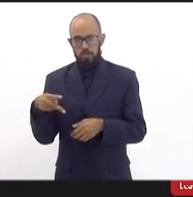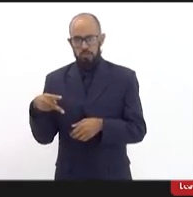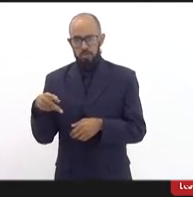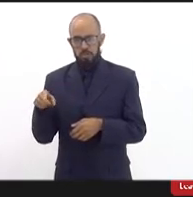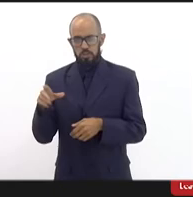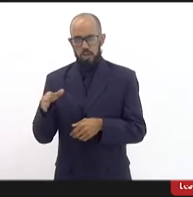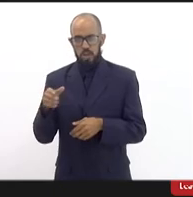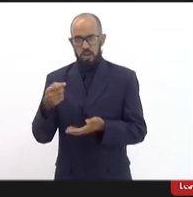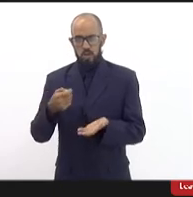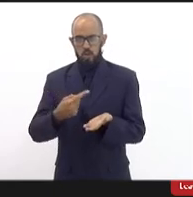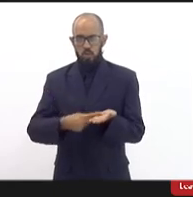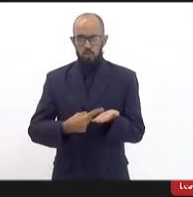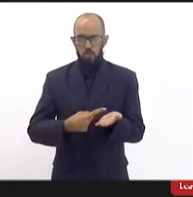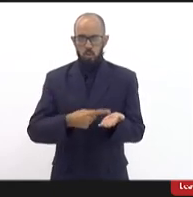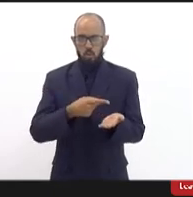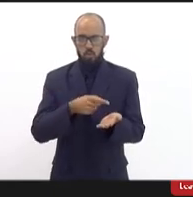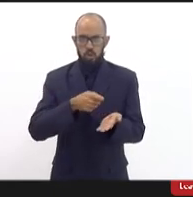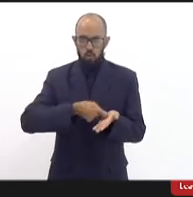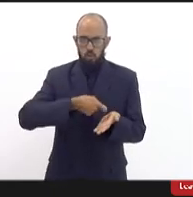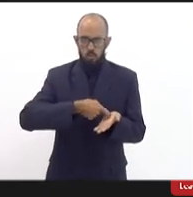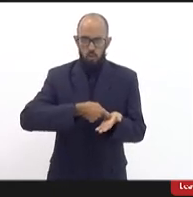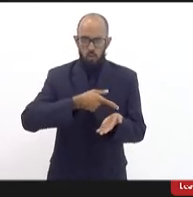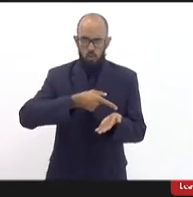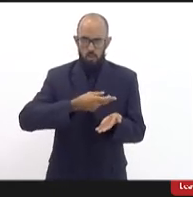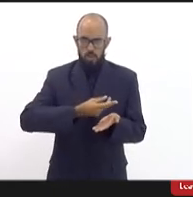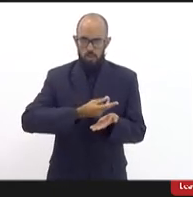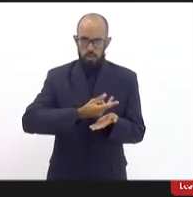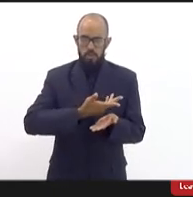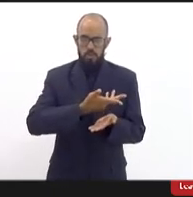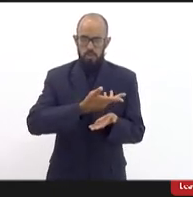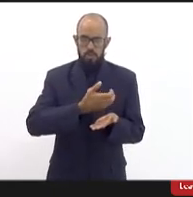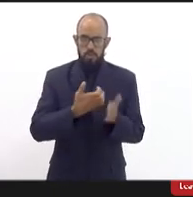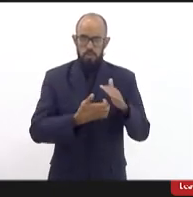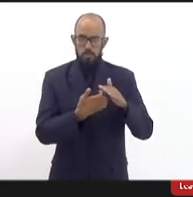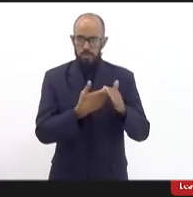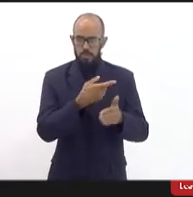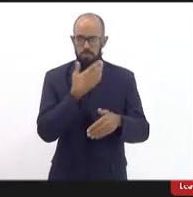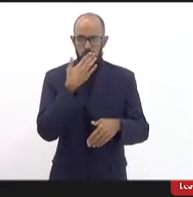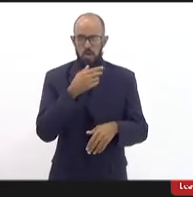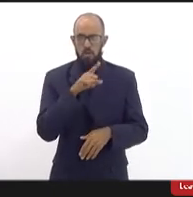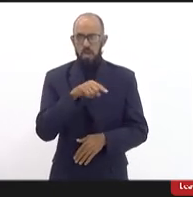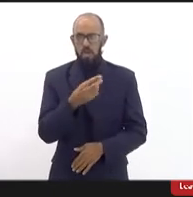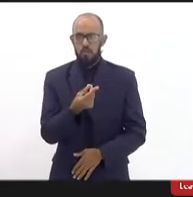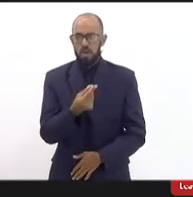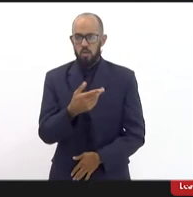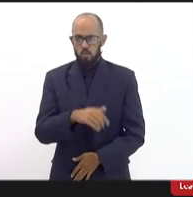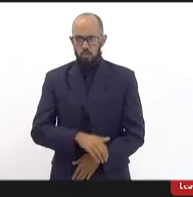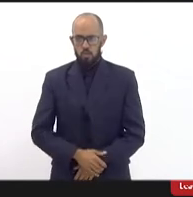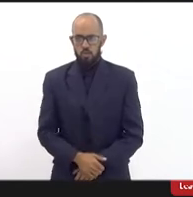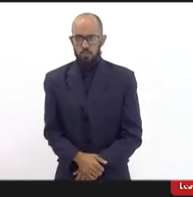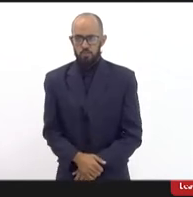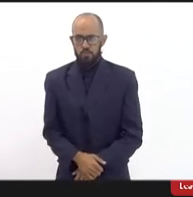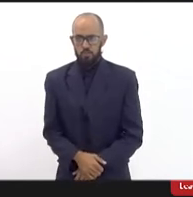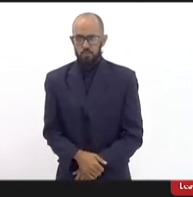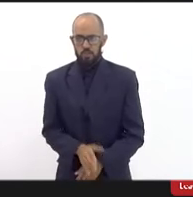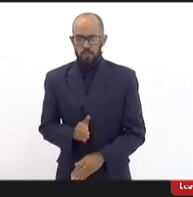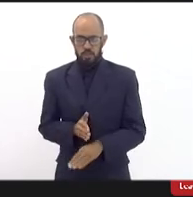da empresa, né? Qual é esse valor? Esse valor também entra